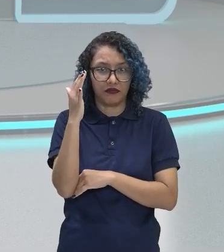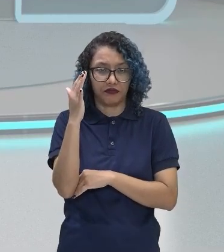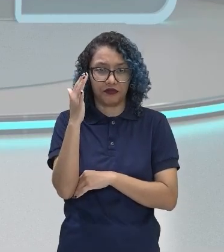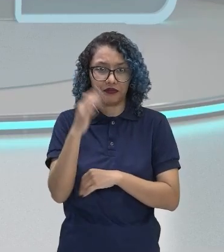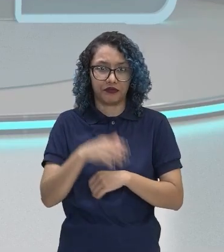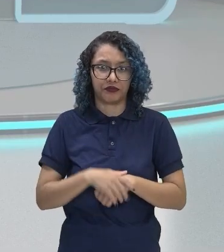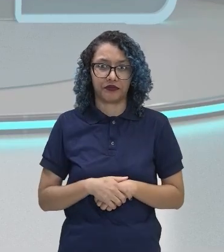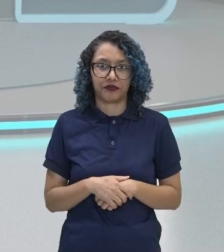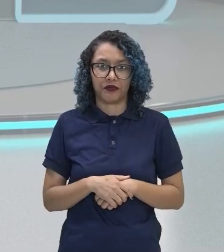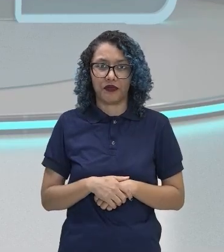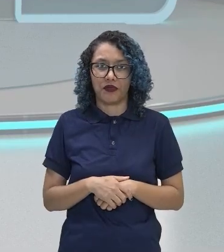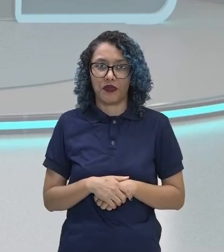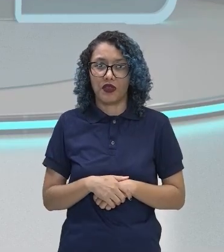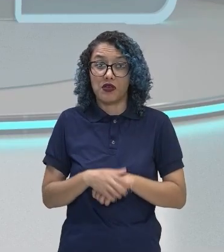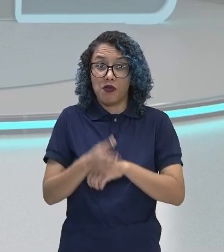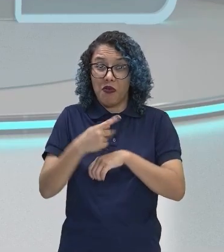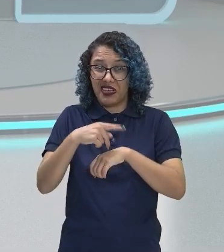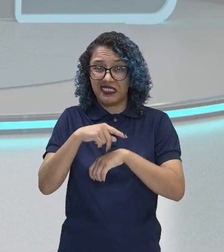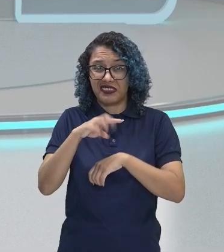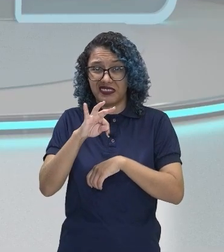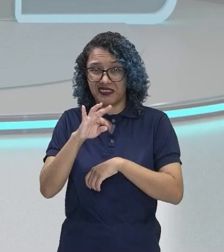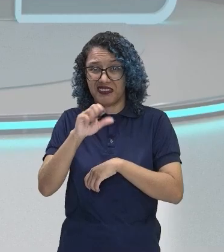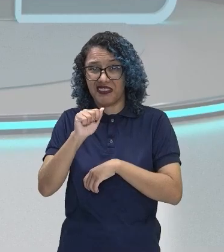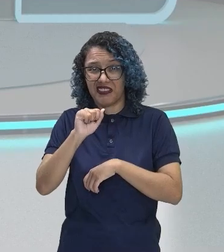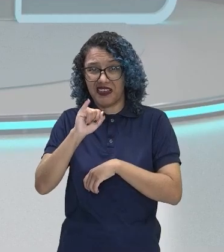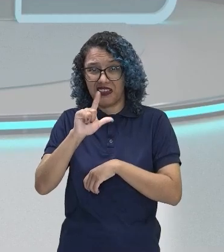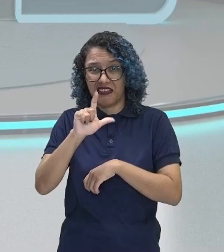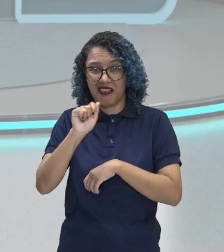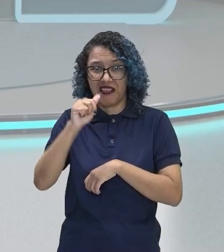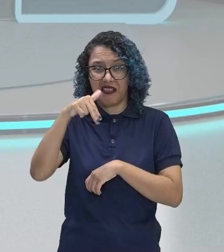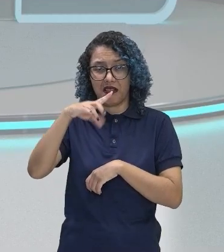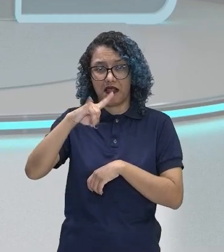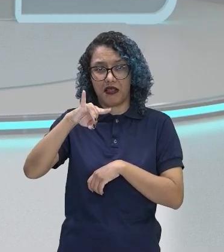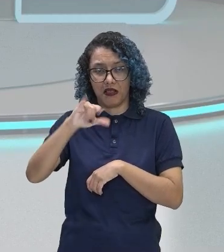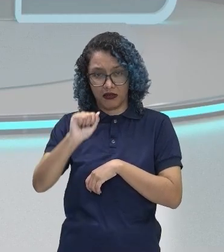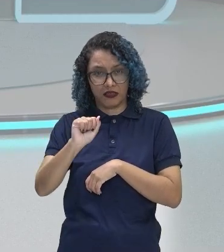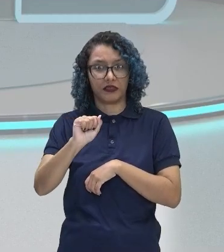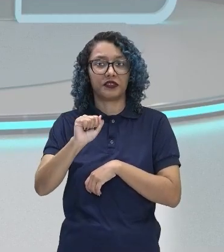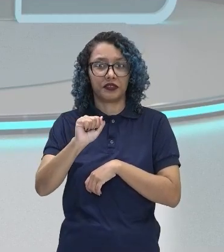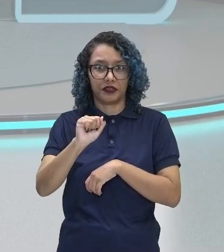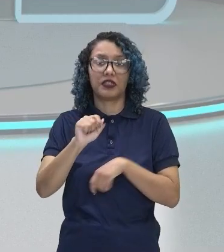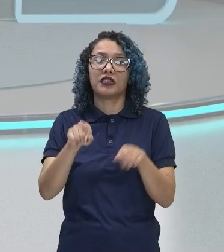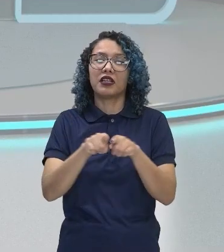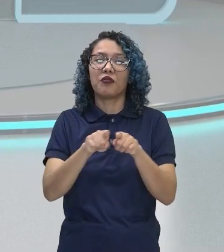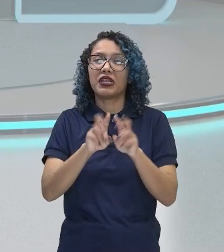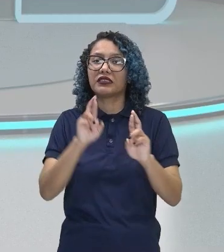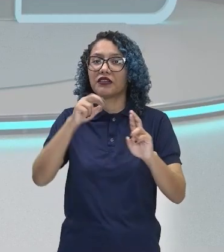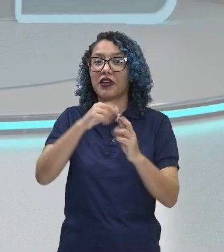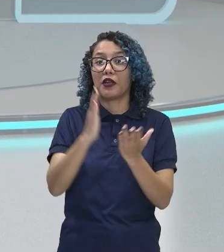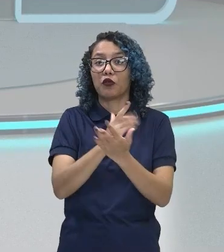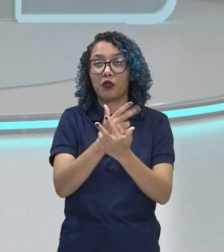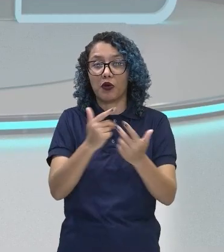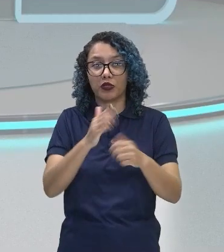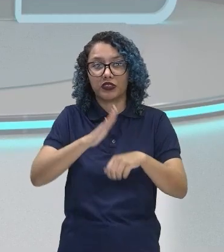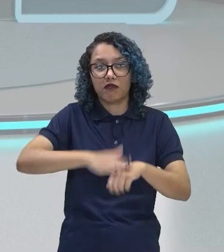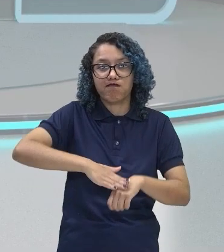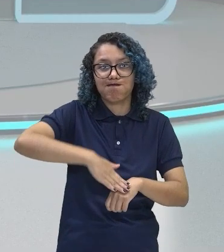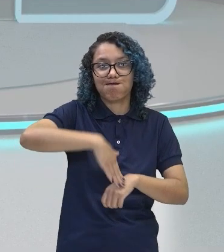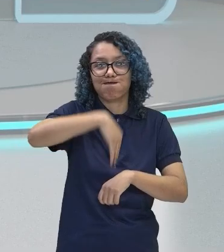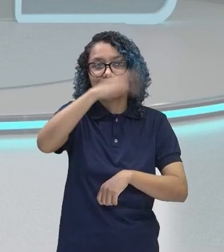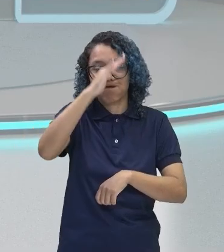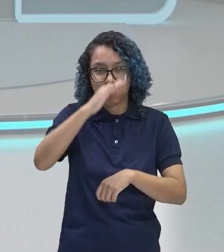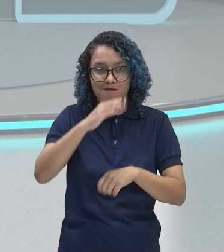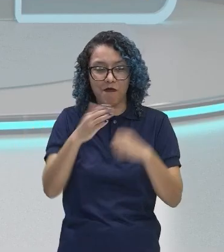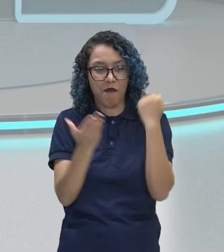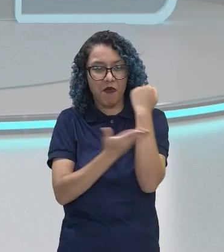Tak, Tailândia. Então repare que eu estou me referindo a algo também superior, Essa é a madeira petrificada maior